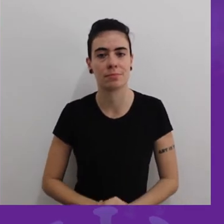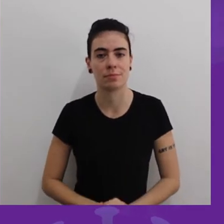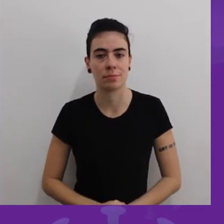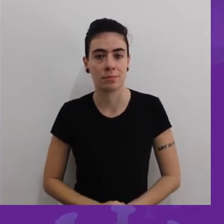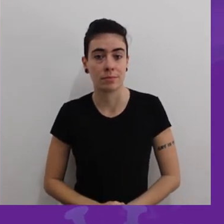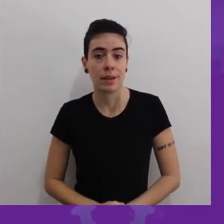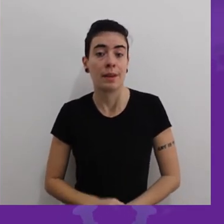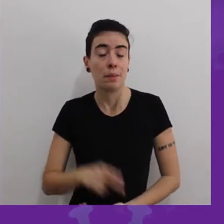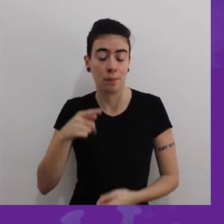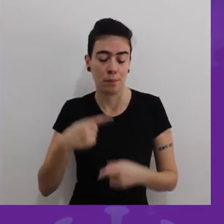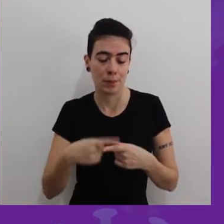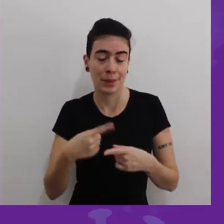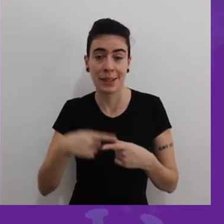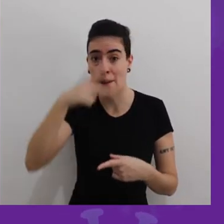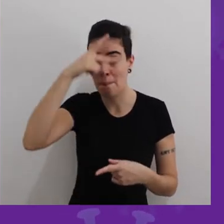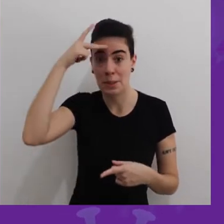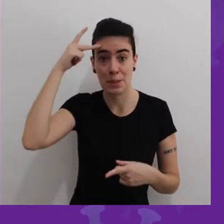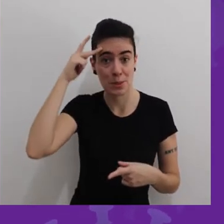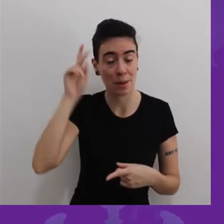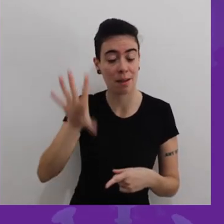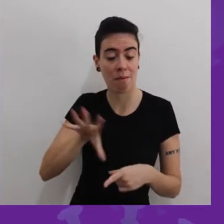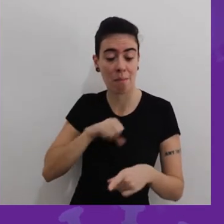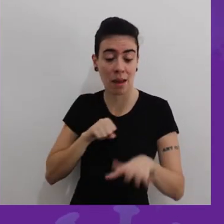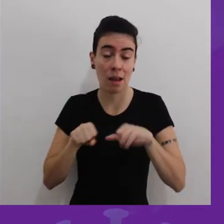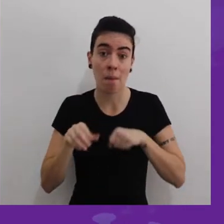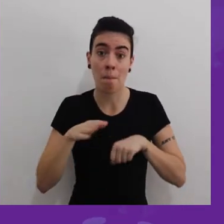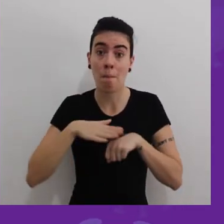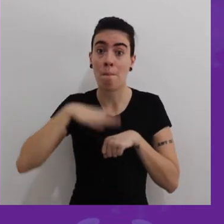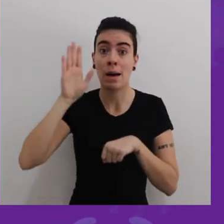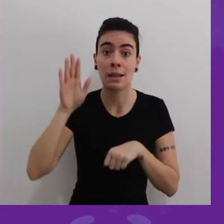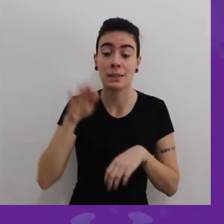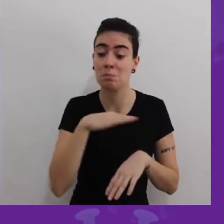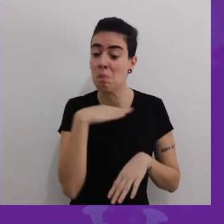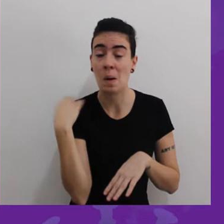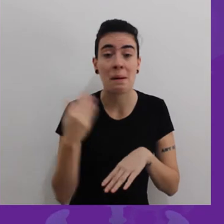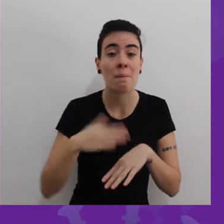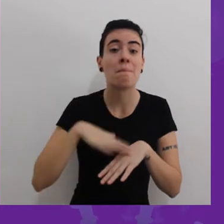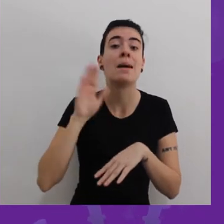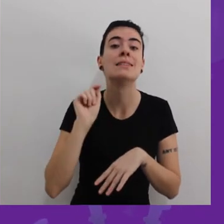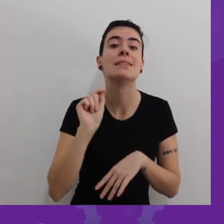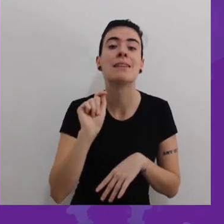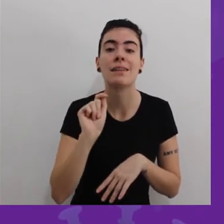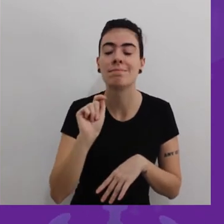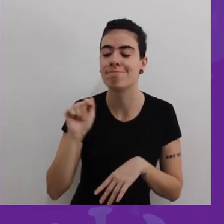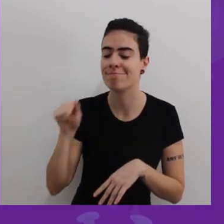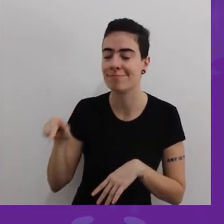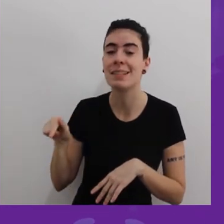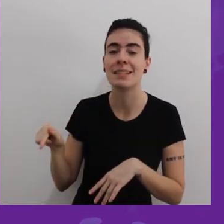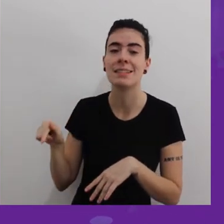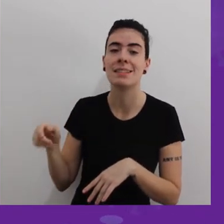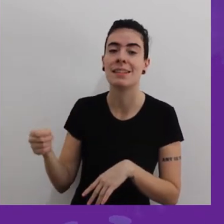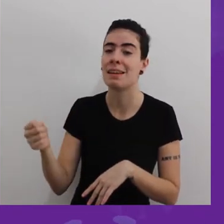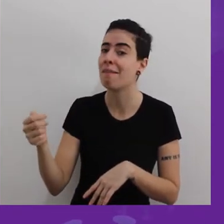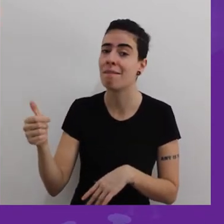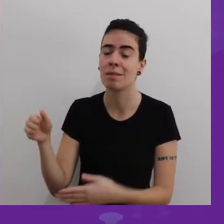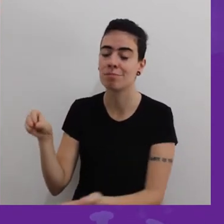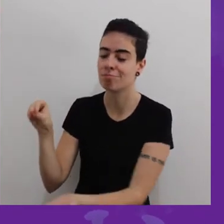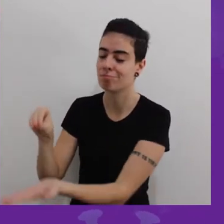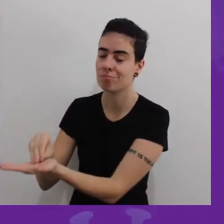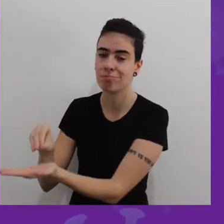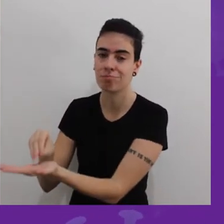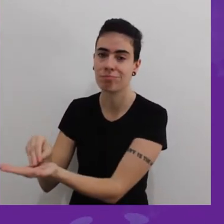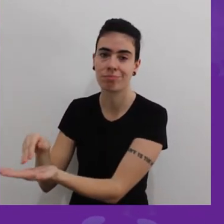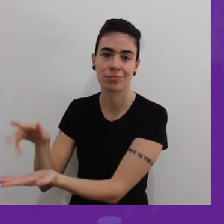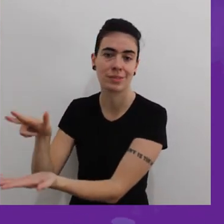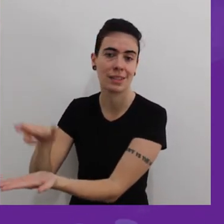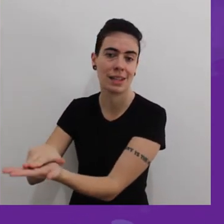neste momento de pandemia da convite em que a população que mais vai adoecer que mais vai morrer é a população que menos têm acesso